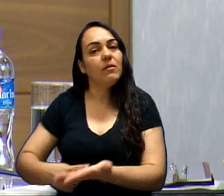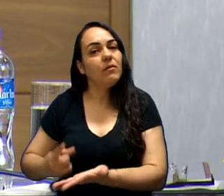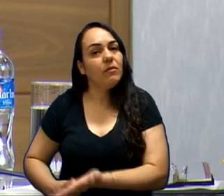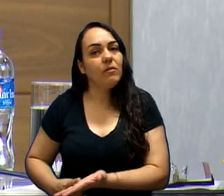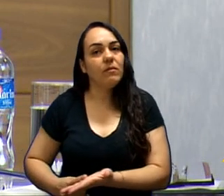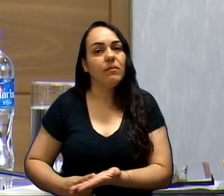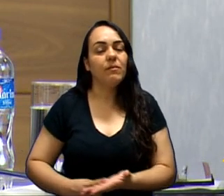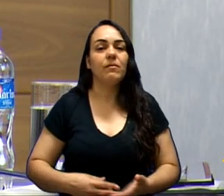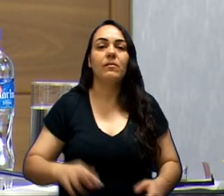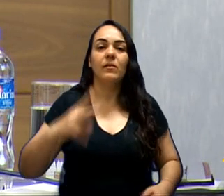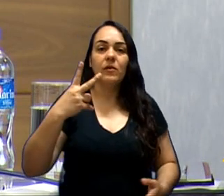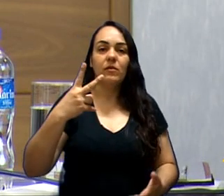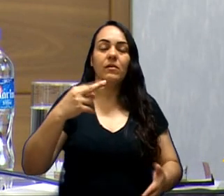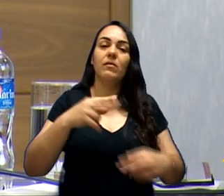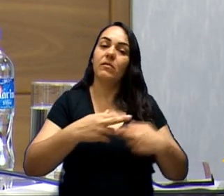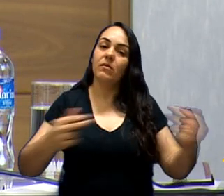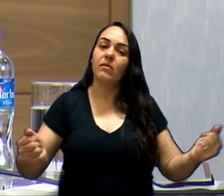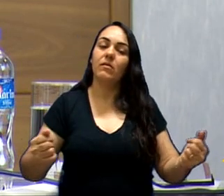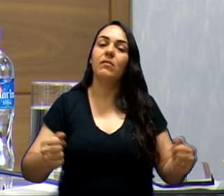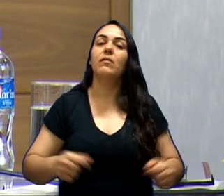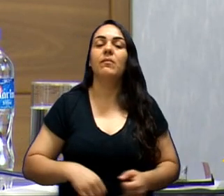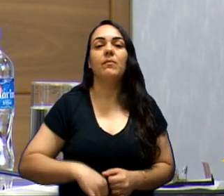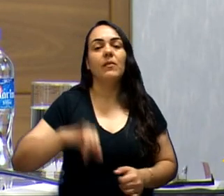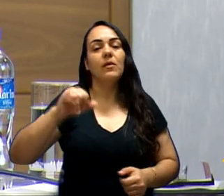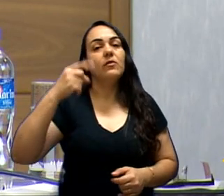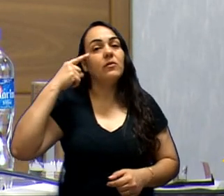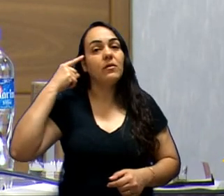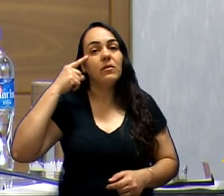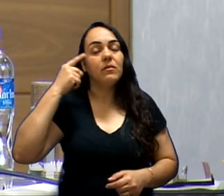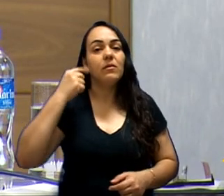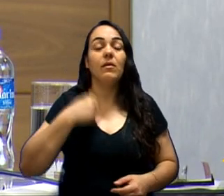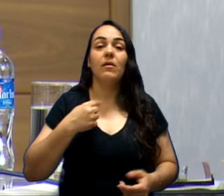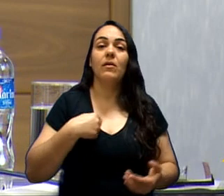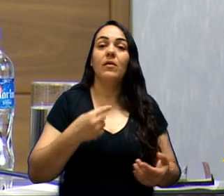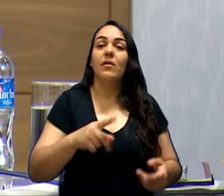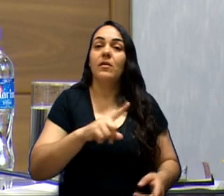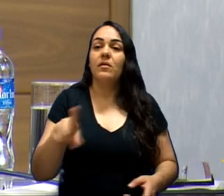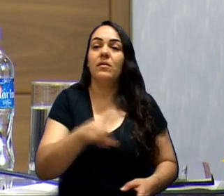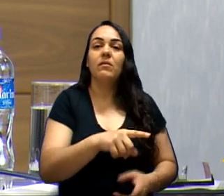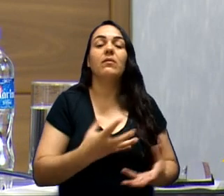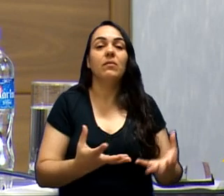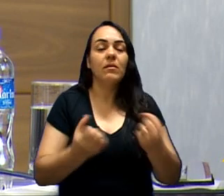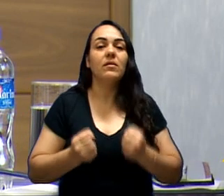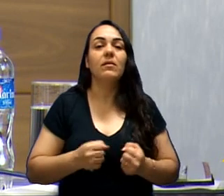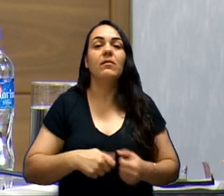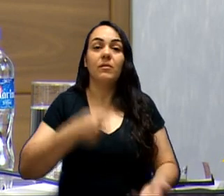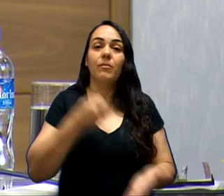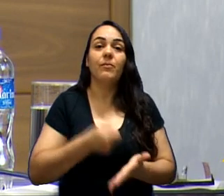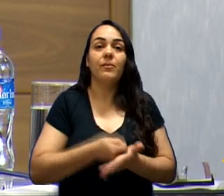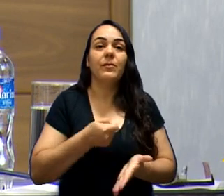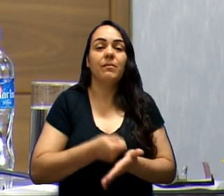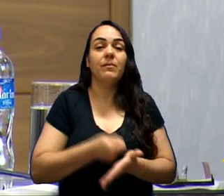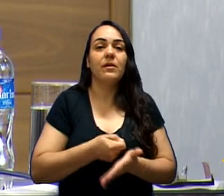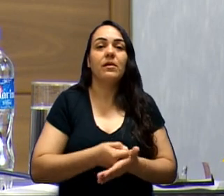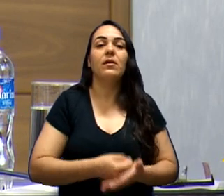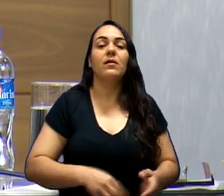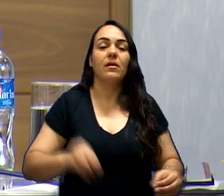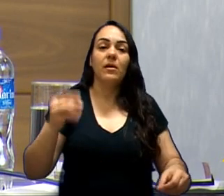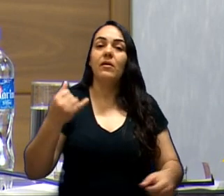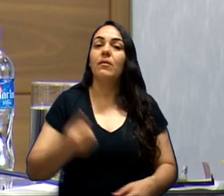Segunda situação, vereador João Donizete, eles serão convocados. Se um dos três